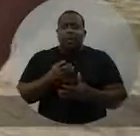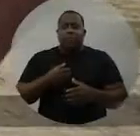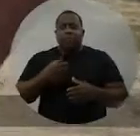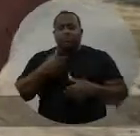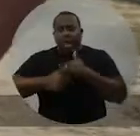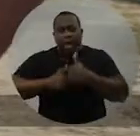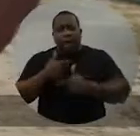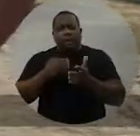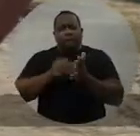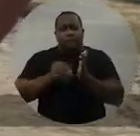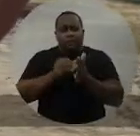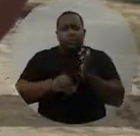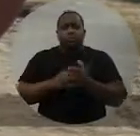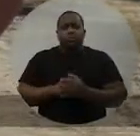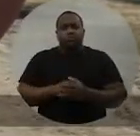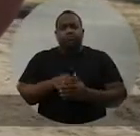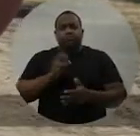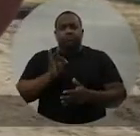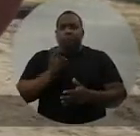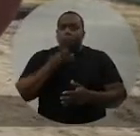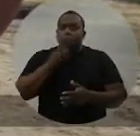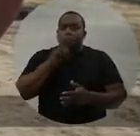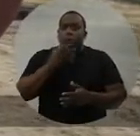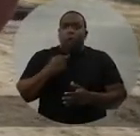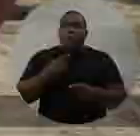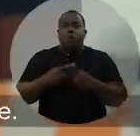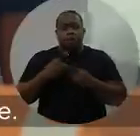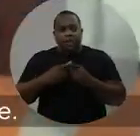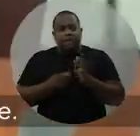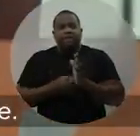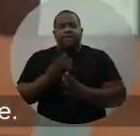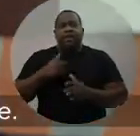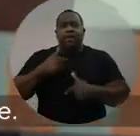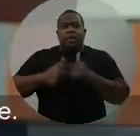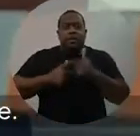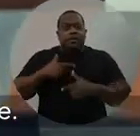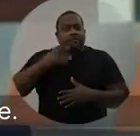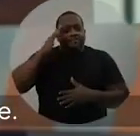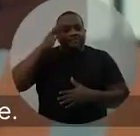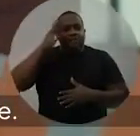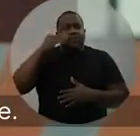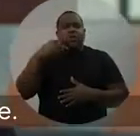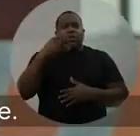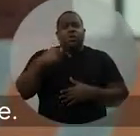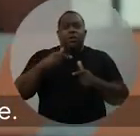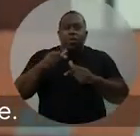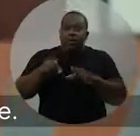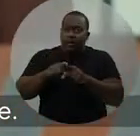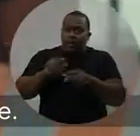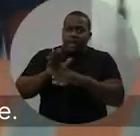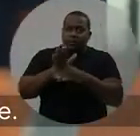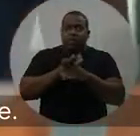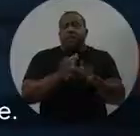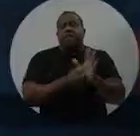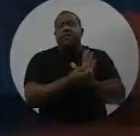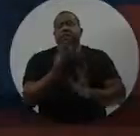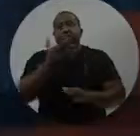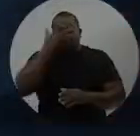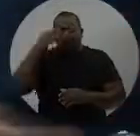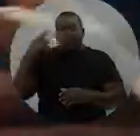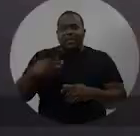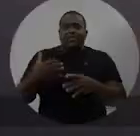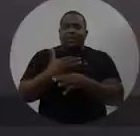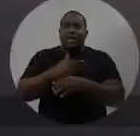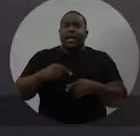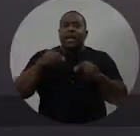aqui? Rapaz, o bom de tudo isso é que tem muito trabalho, né? Você não imagina como o seu trabalho vai ajudar tanta gente na nossa cidade. Com certeza.